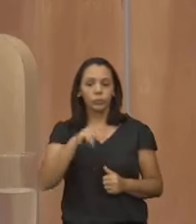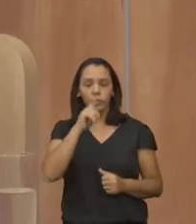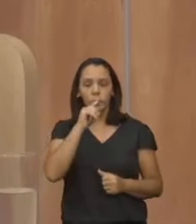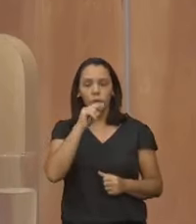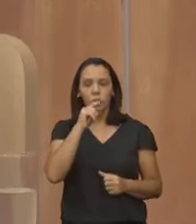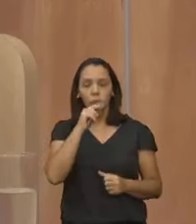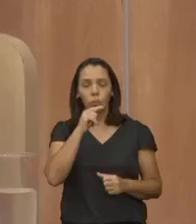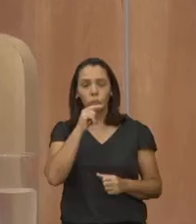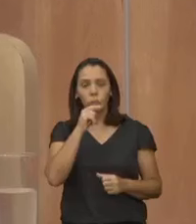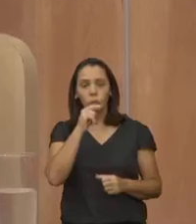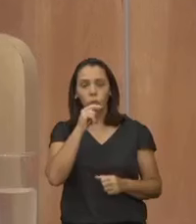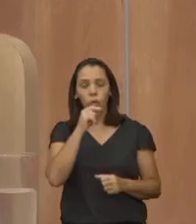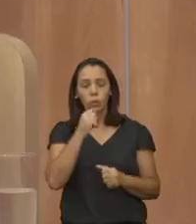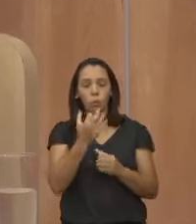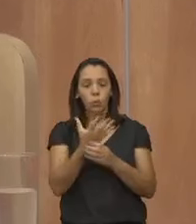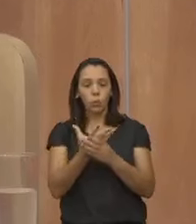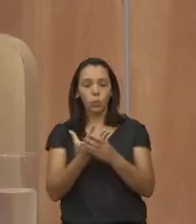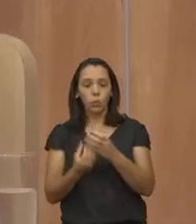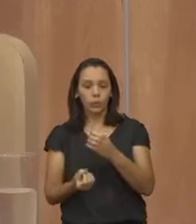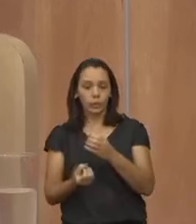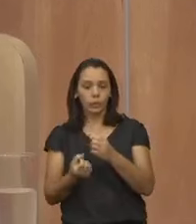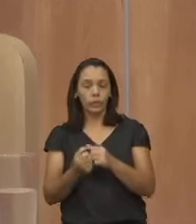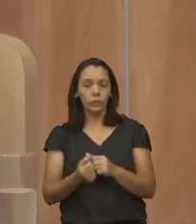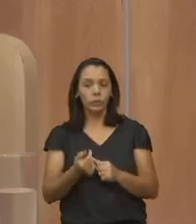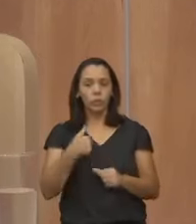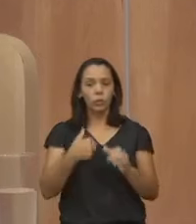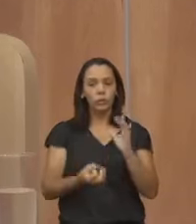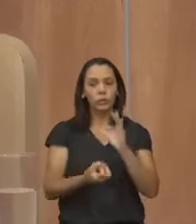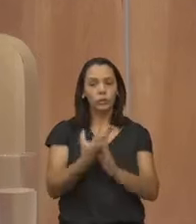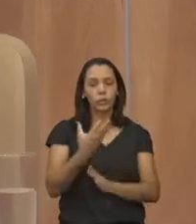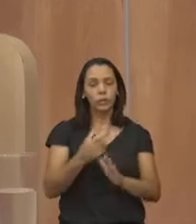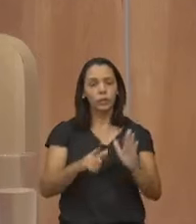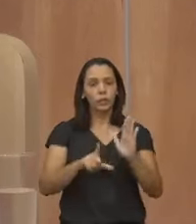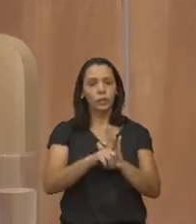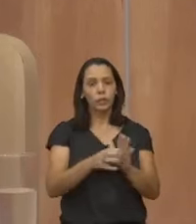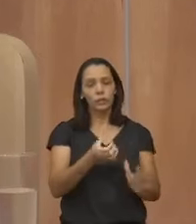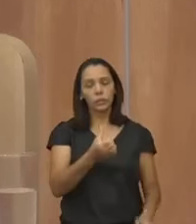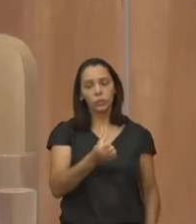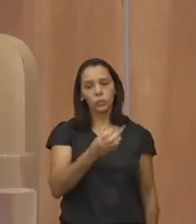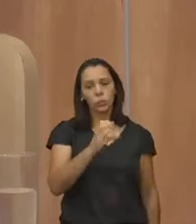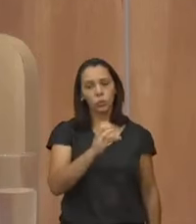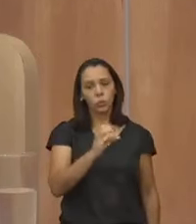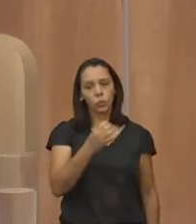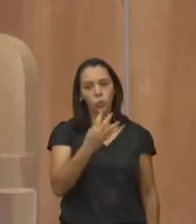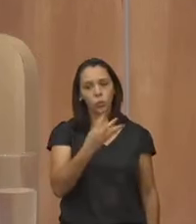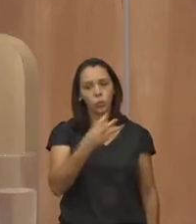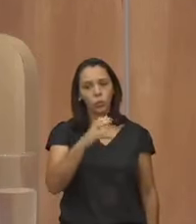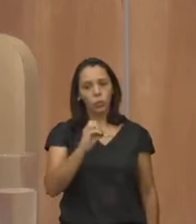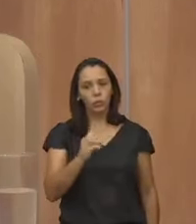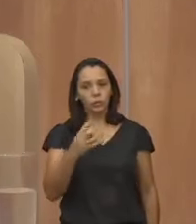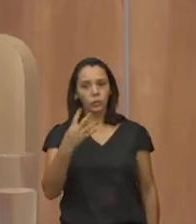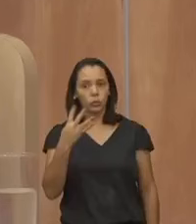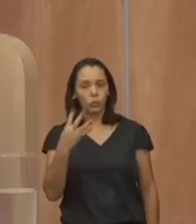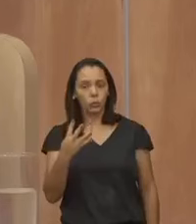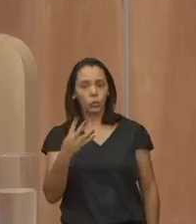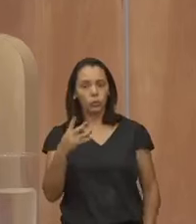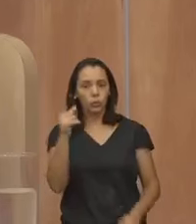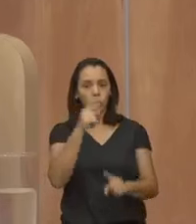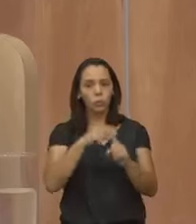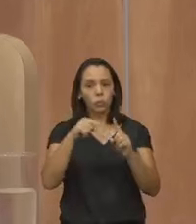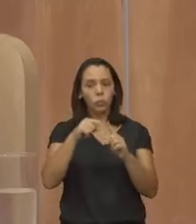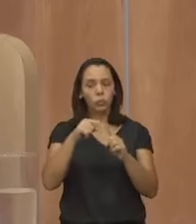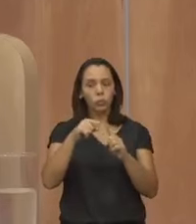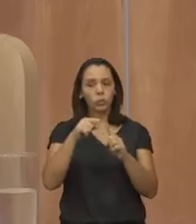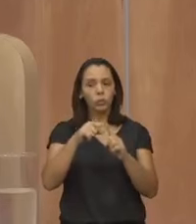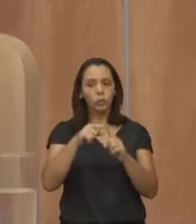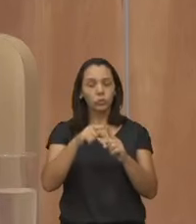sou autor da Lei 6.404, que tem como objetivo inibir e até minimizar os impactos das enchentes e alagamentos.